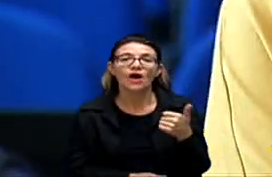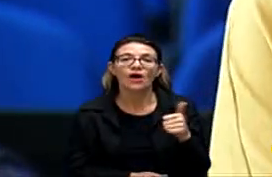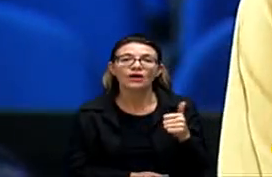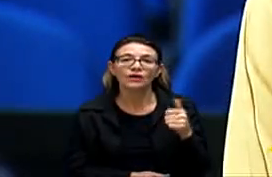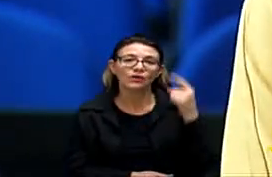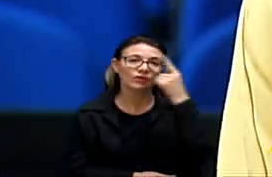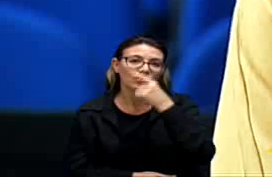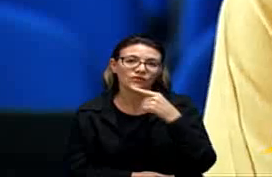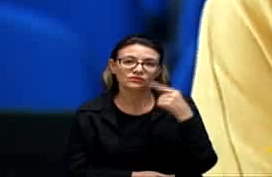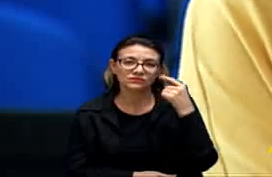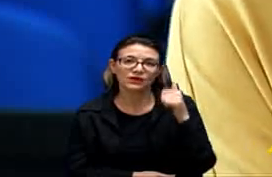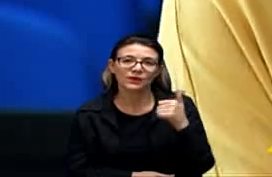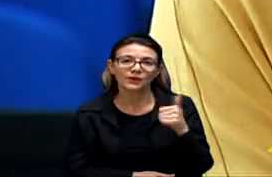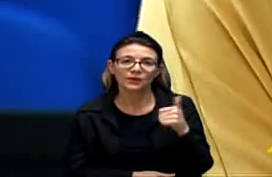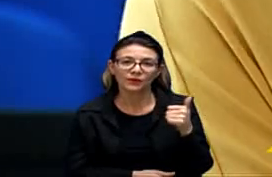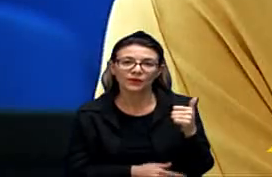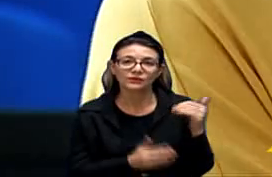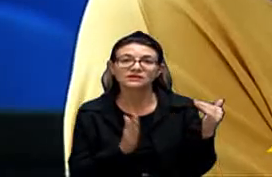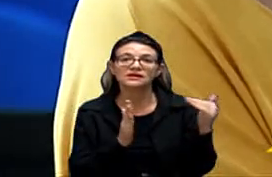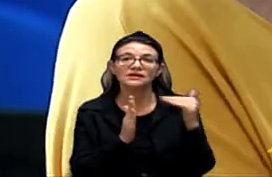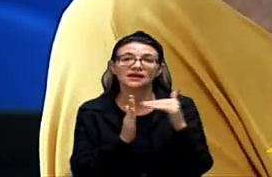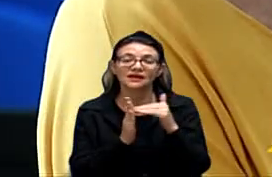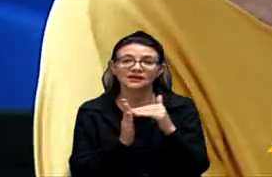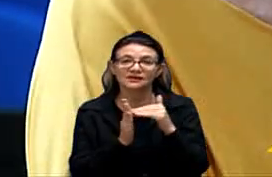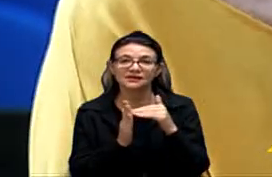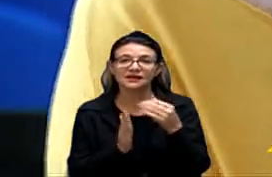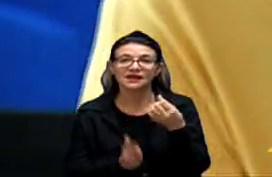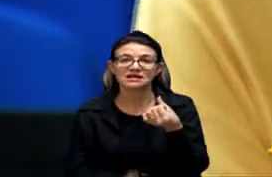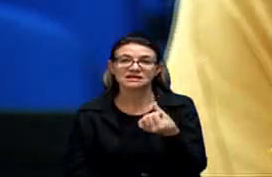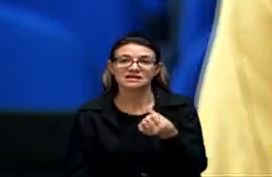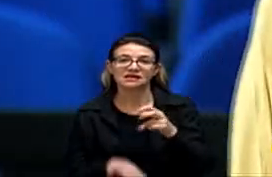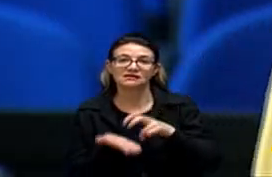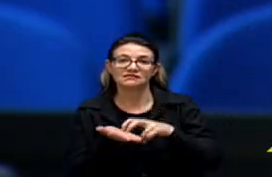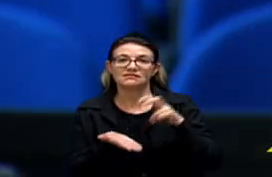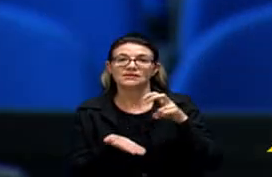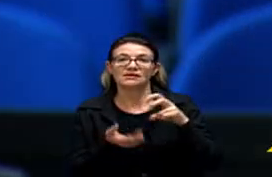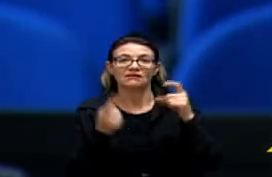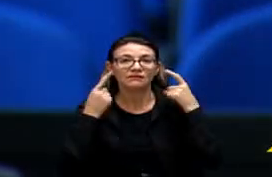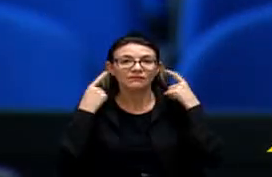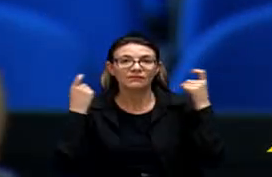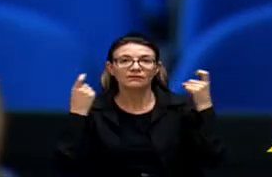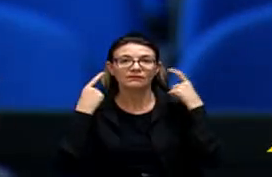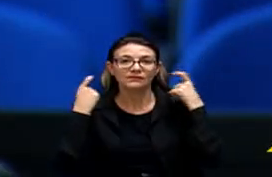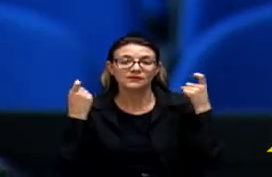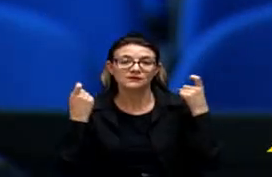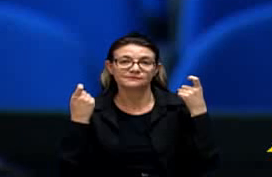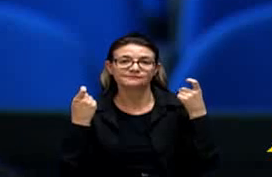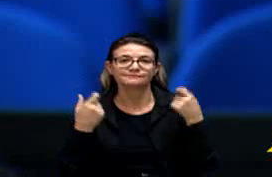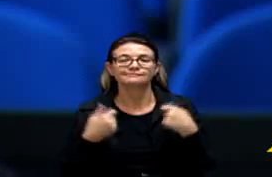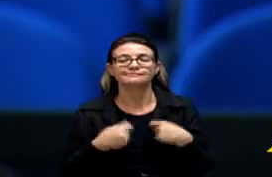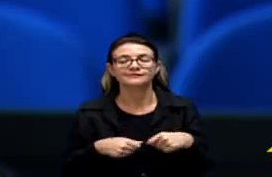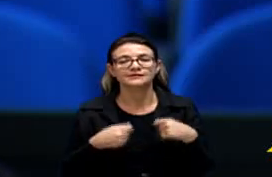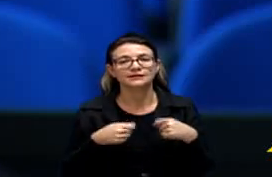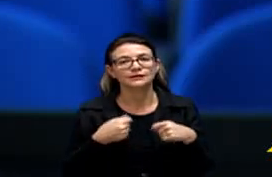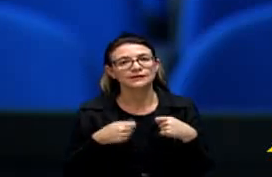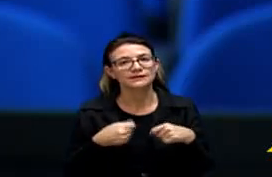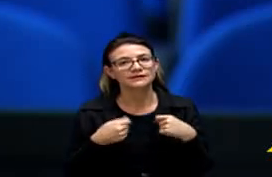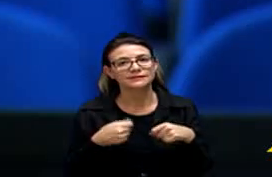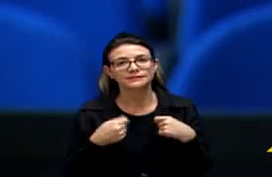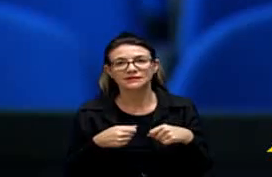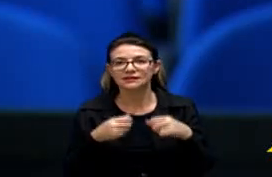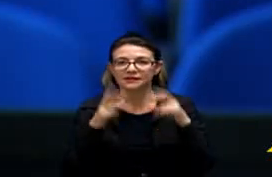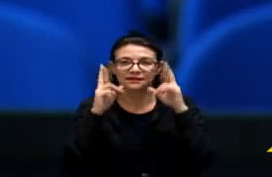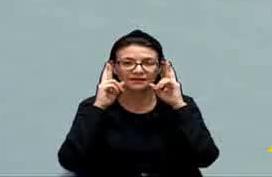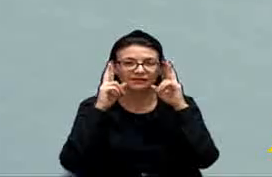até 6 da manhã o barulho Ou seja a gente precisa ter uma política pública de respeito ao silêncio em todos os